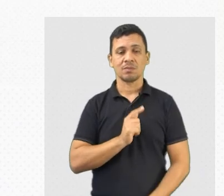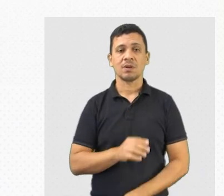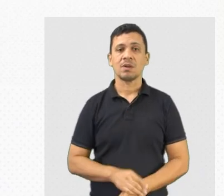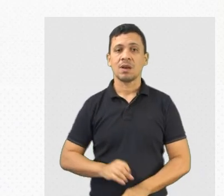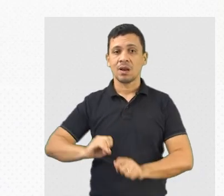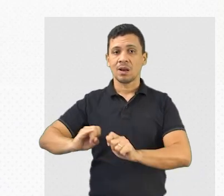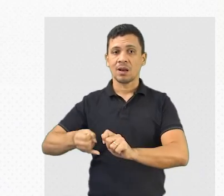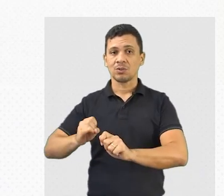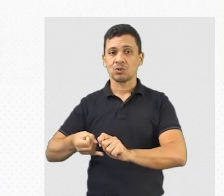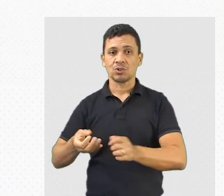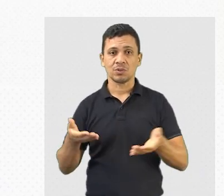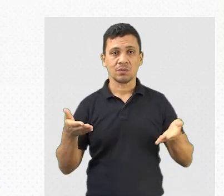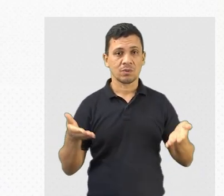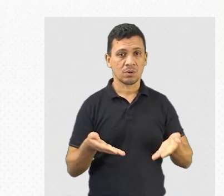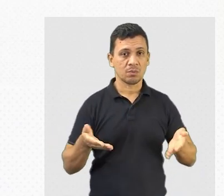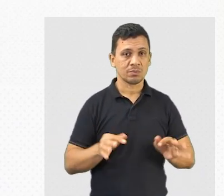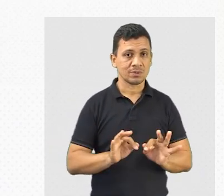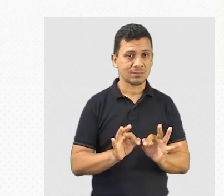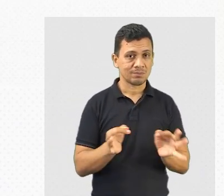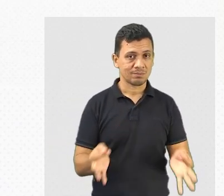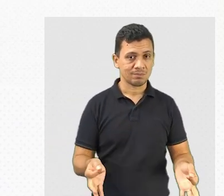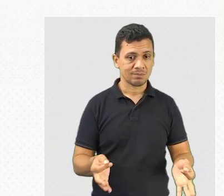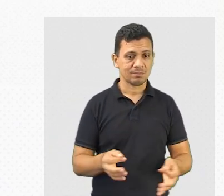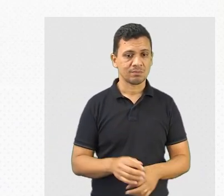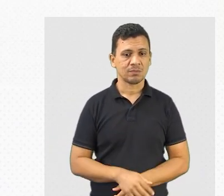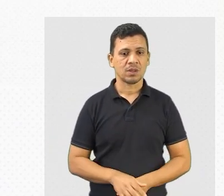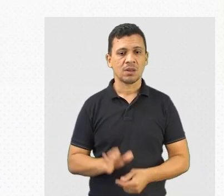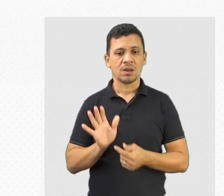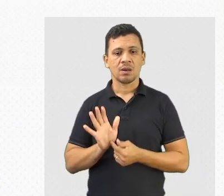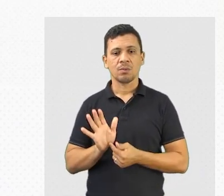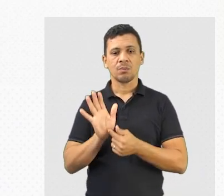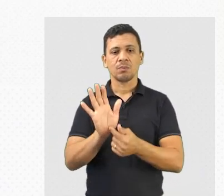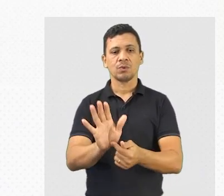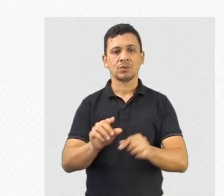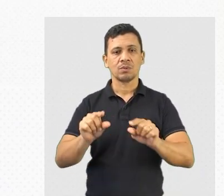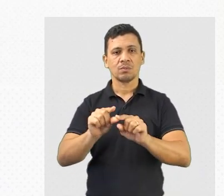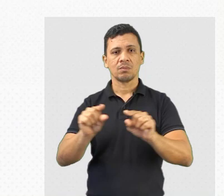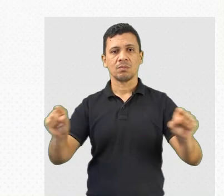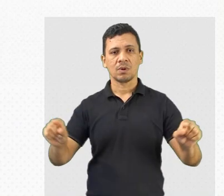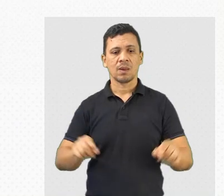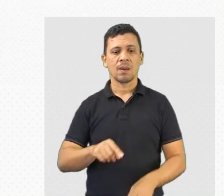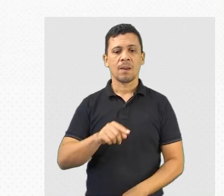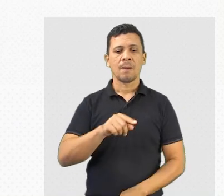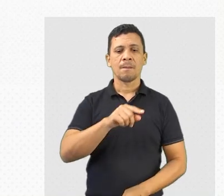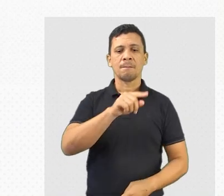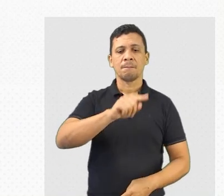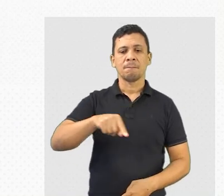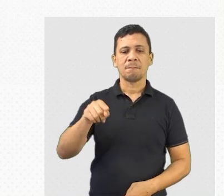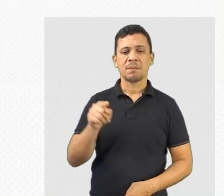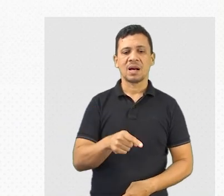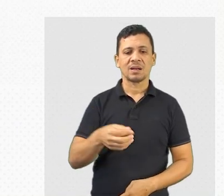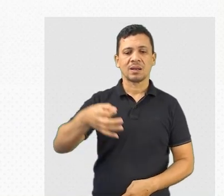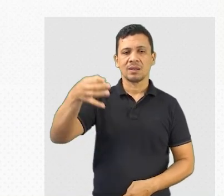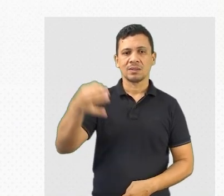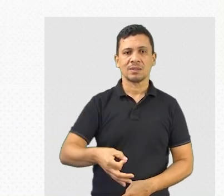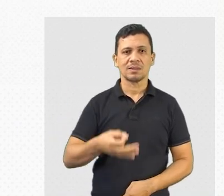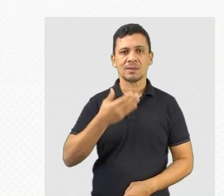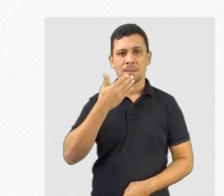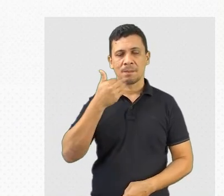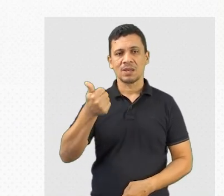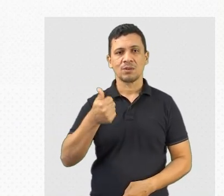adjetivo. Considere a manifestação apresentada e marque a alternativa que melhor corresponde à